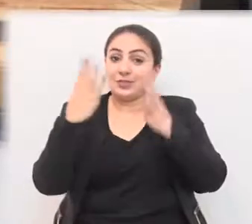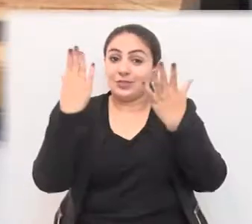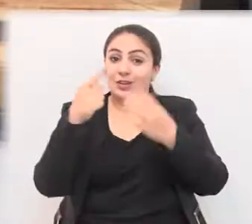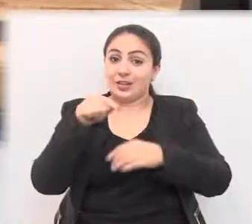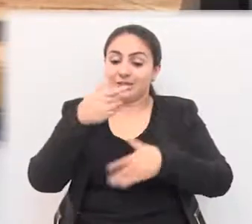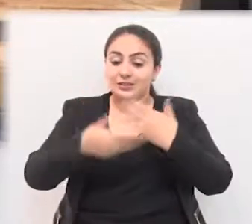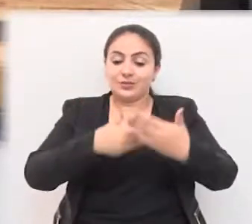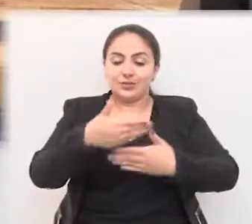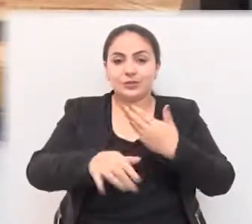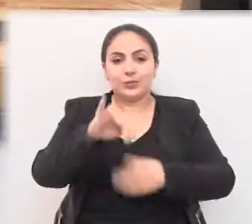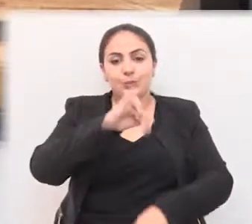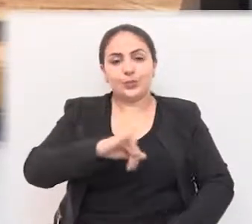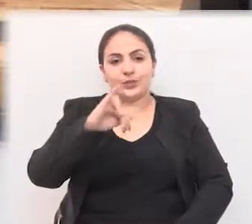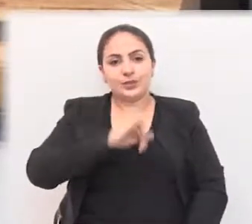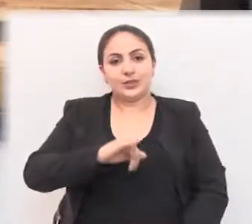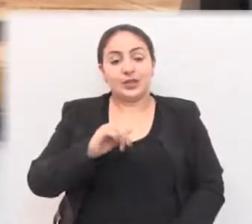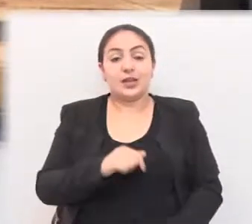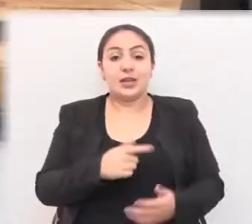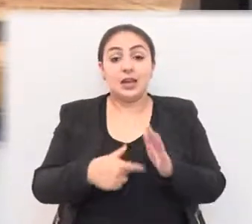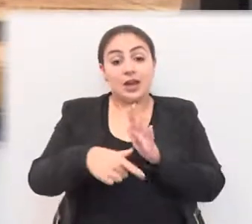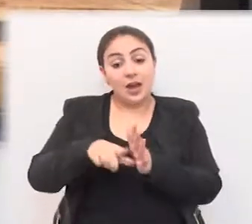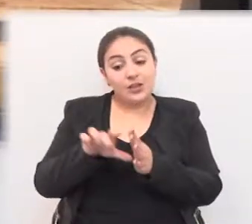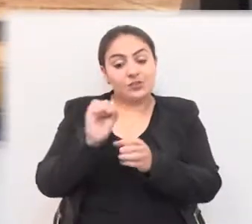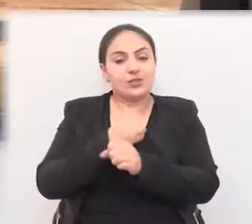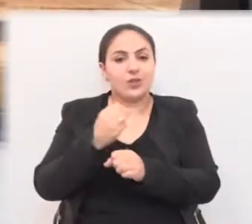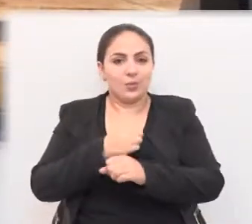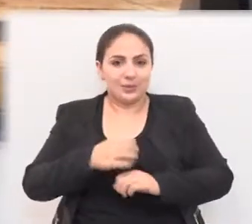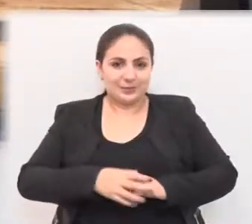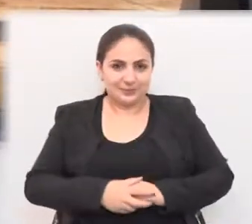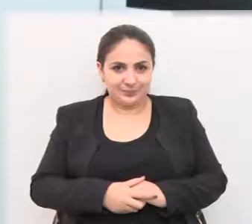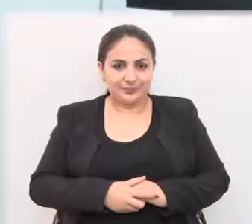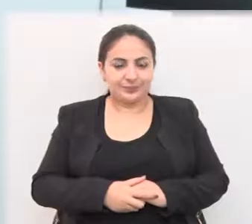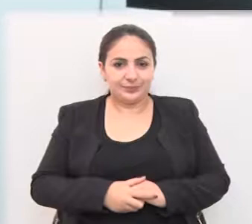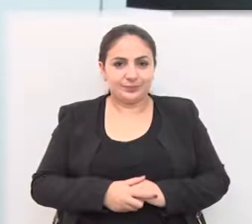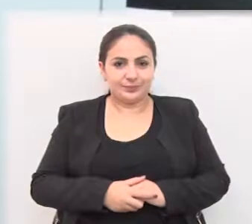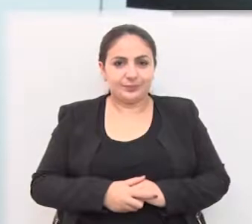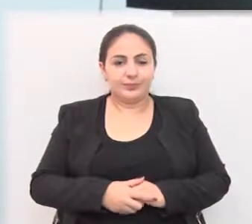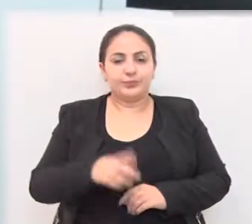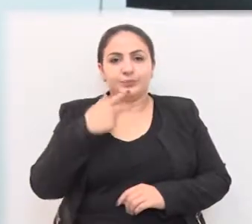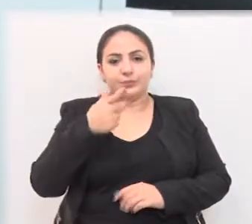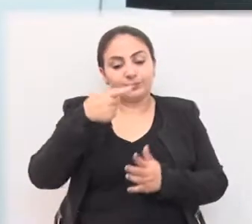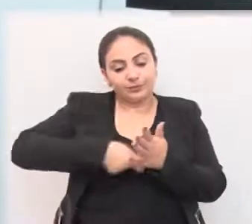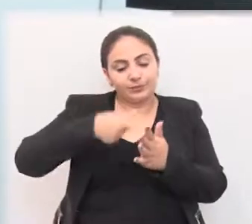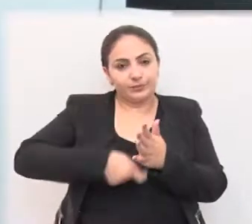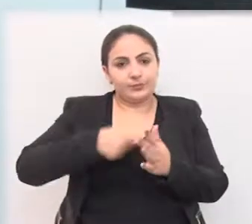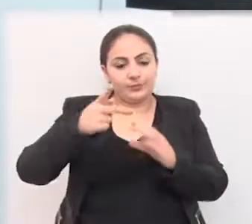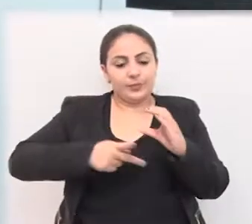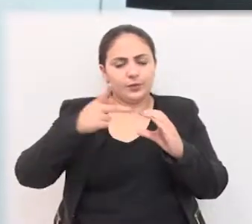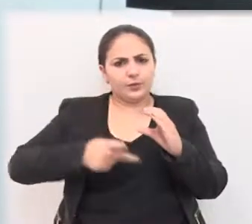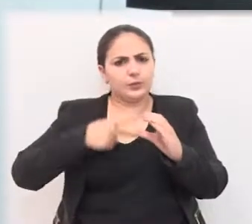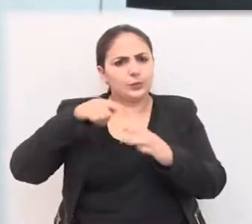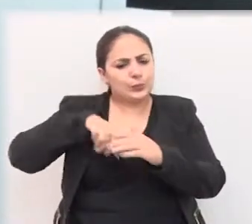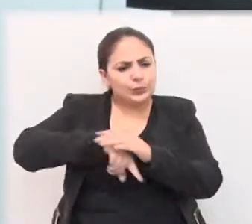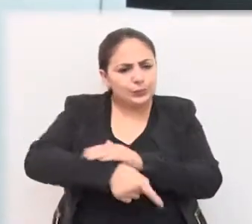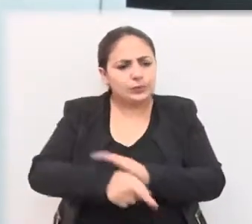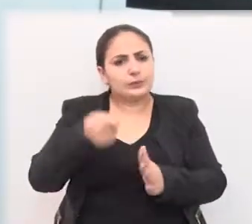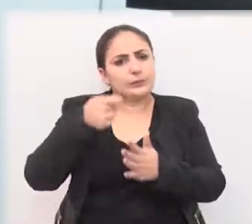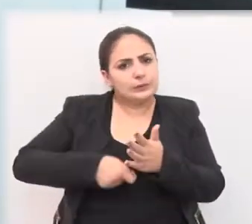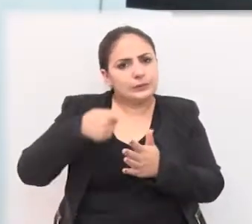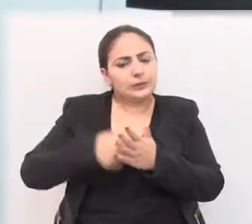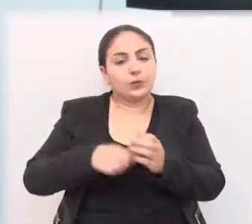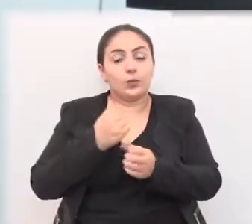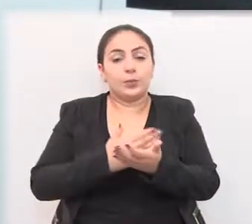de comemorar este passo importante que antecede as obras. Tenho dito que é uma batalha que a Câmara de Vereadores tem intensificado